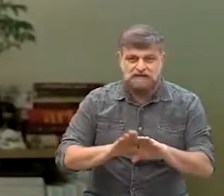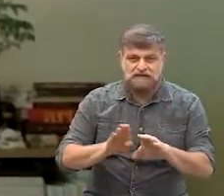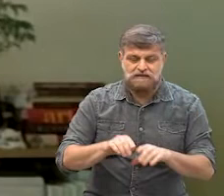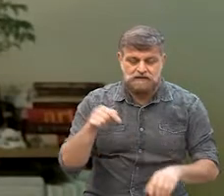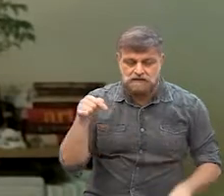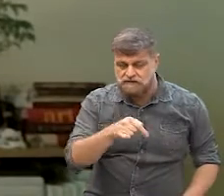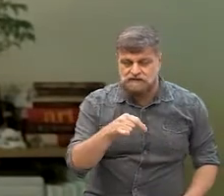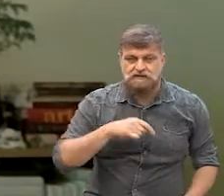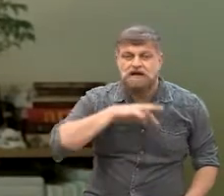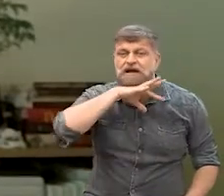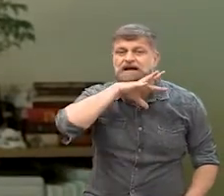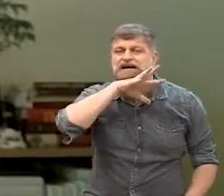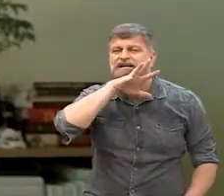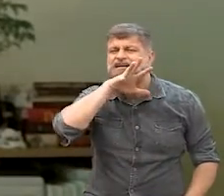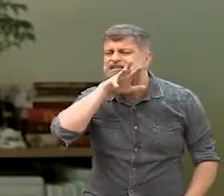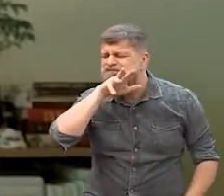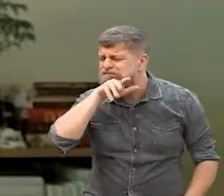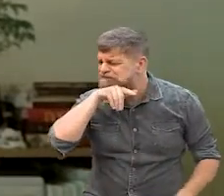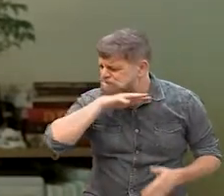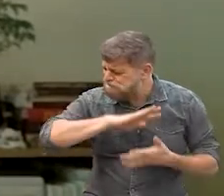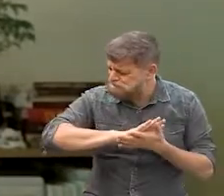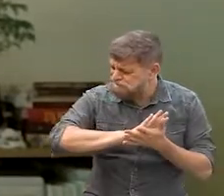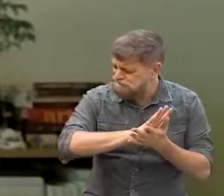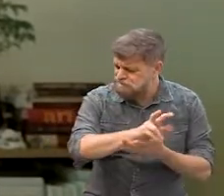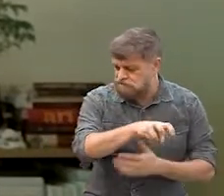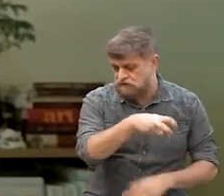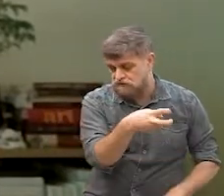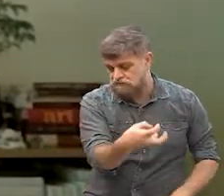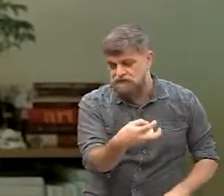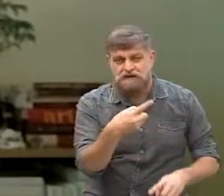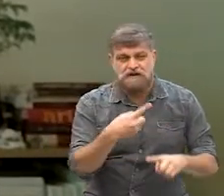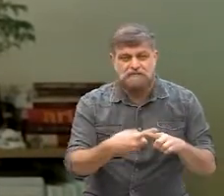em volta, né, de vários tipos de embalagem plástica. Por